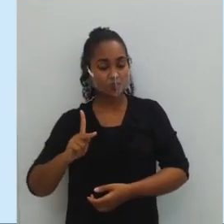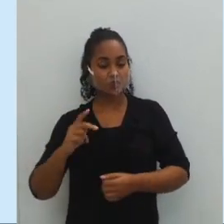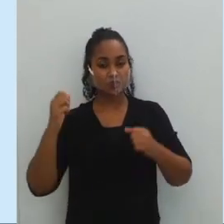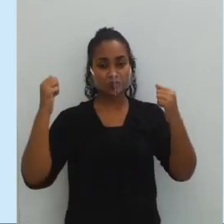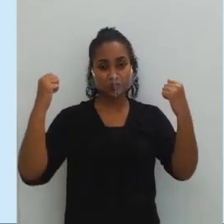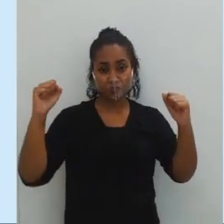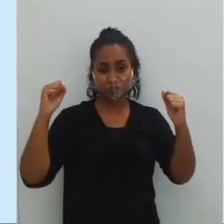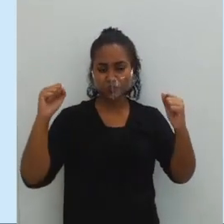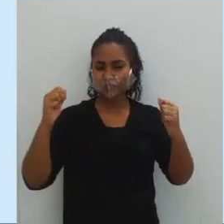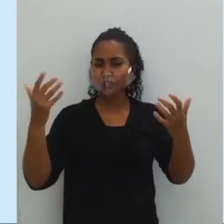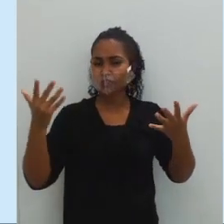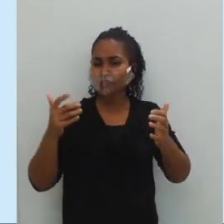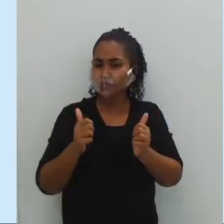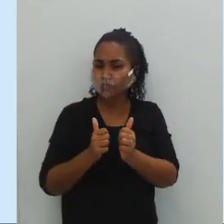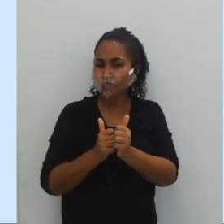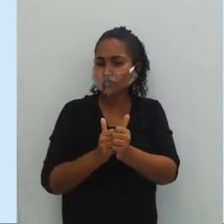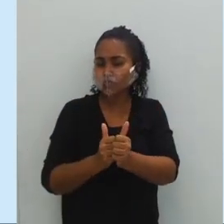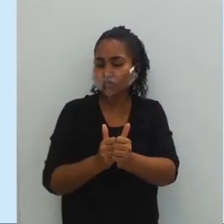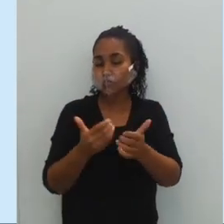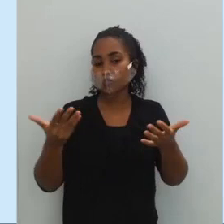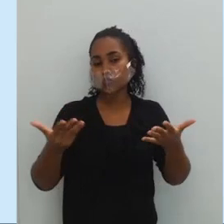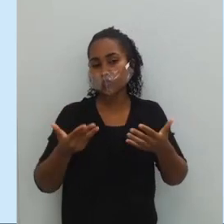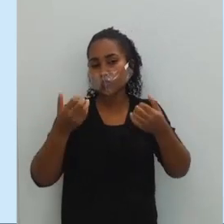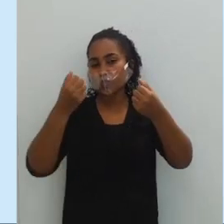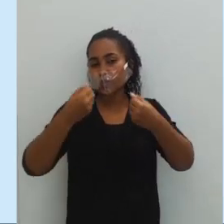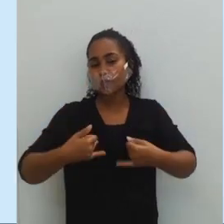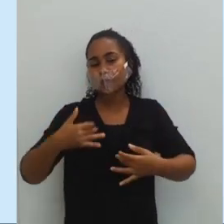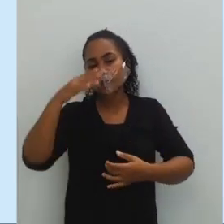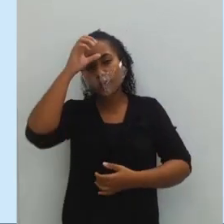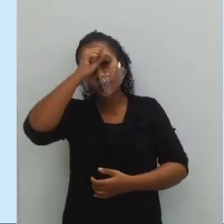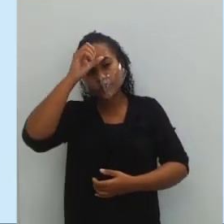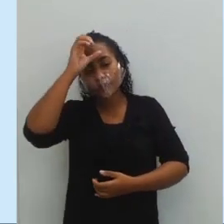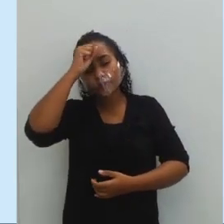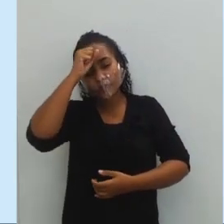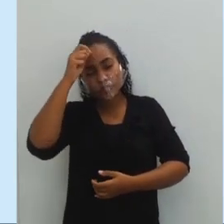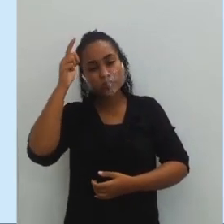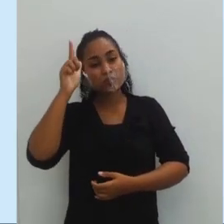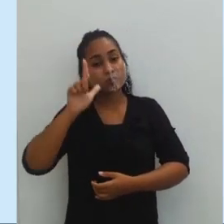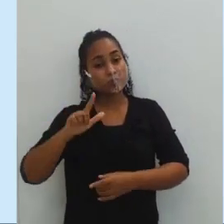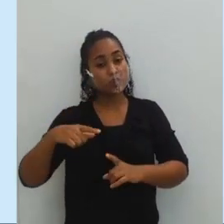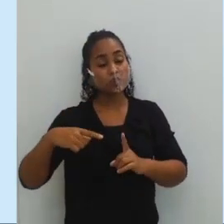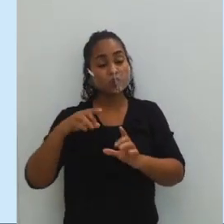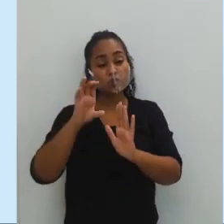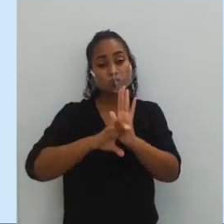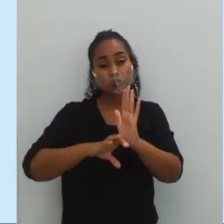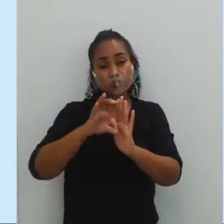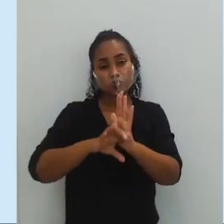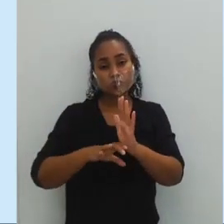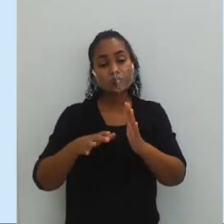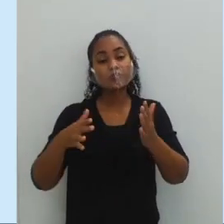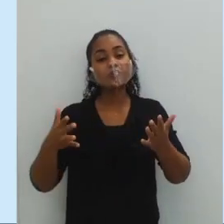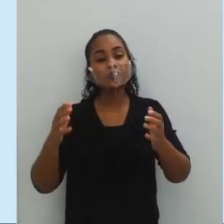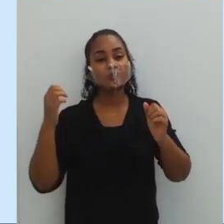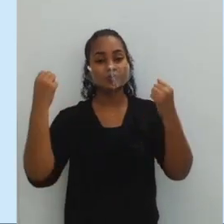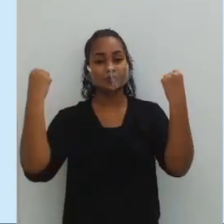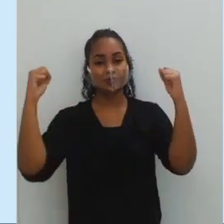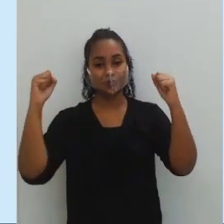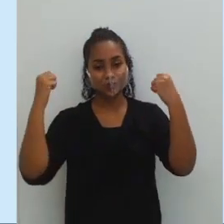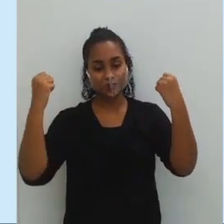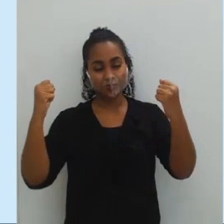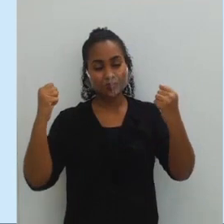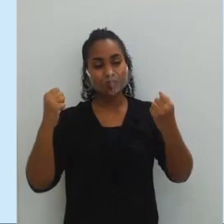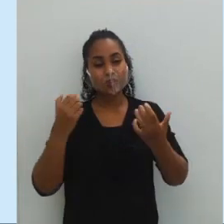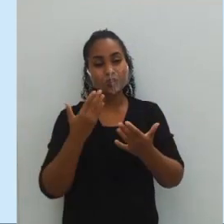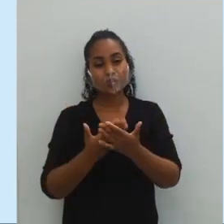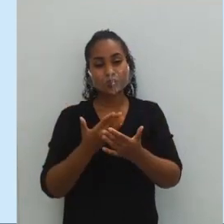de Educação Física e estaremos com vocês hoje para aprendermos um pouquinho mais do nosso componente curricular, a Educação